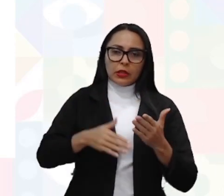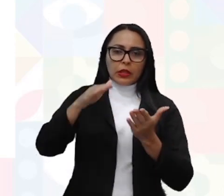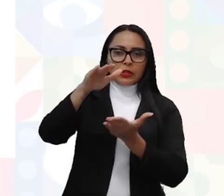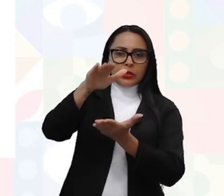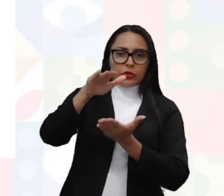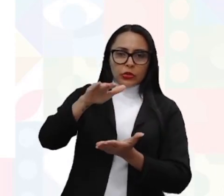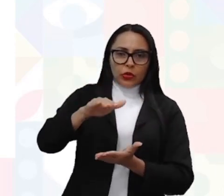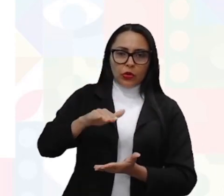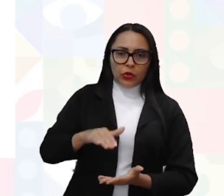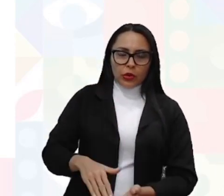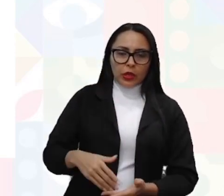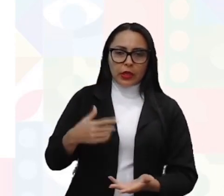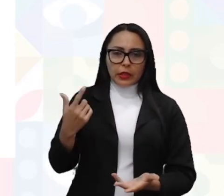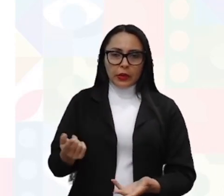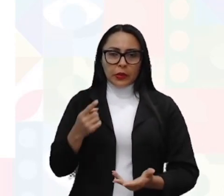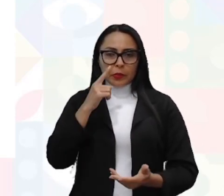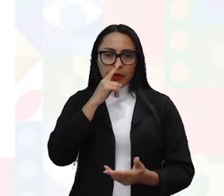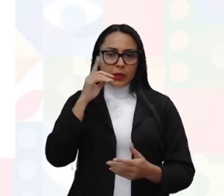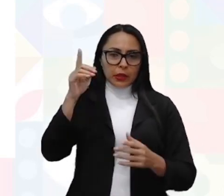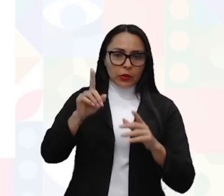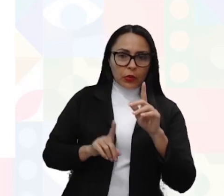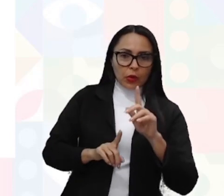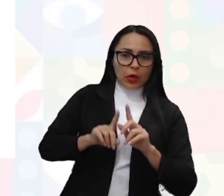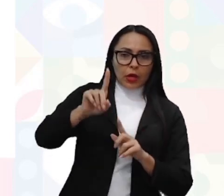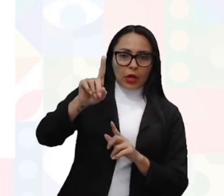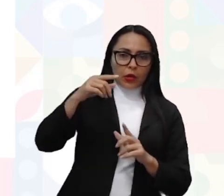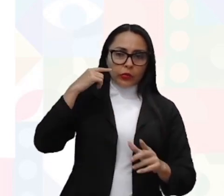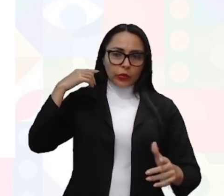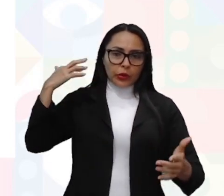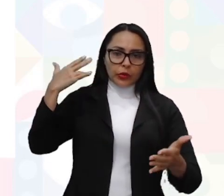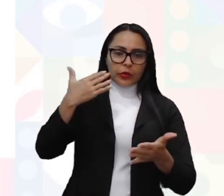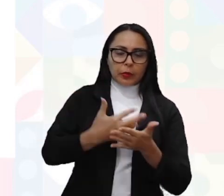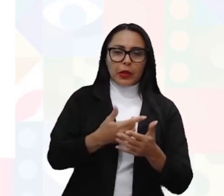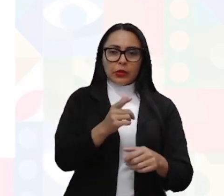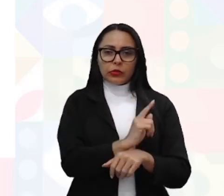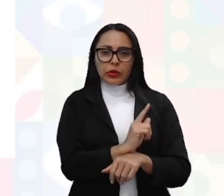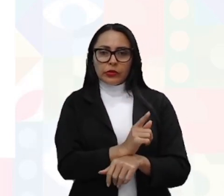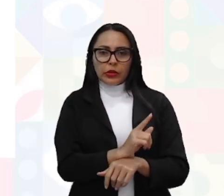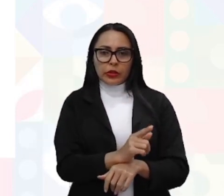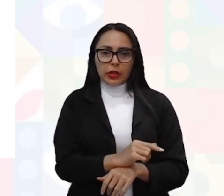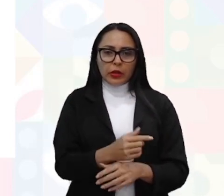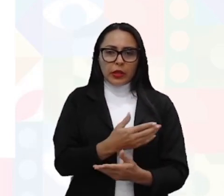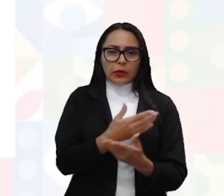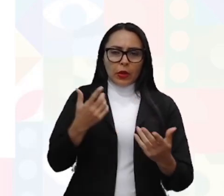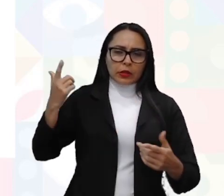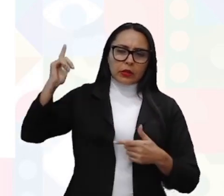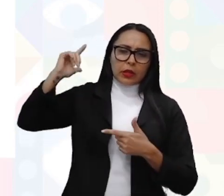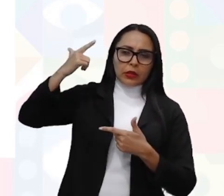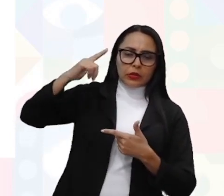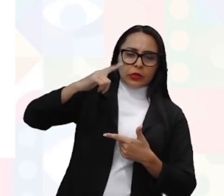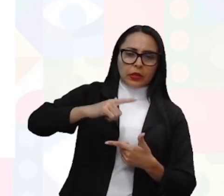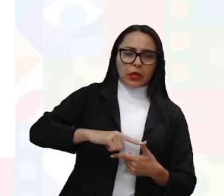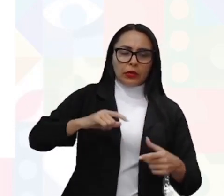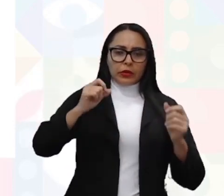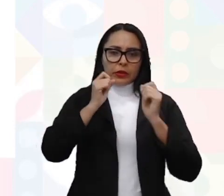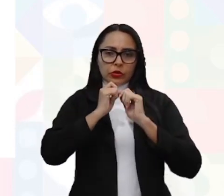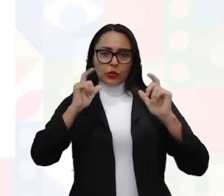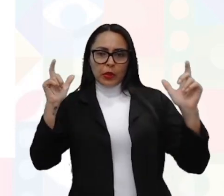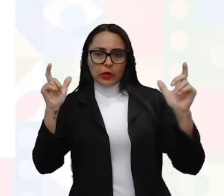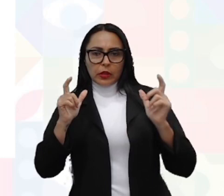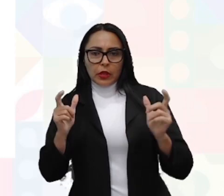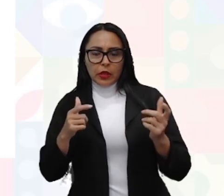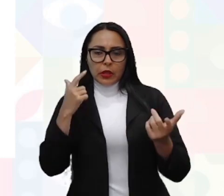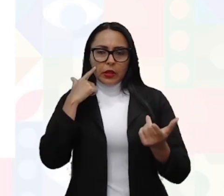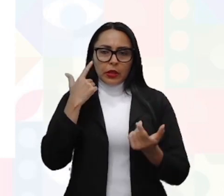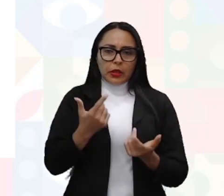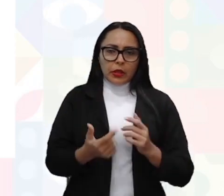englobam um risco alto e um impacto alto ao longo da gestão da cadeia. Uma questão tradicional e que sempre desperta o interesse de